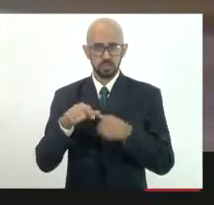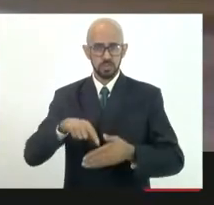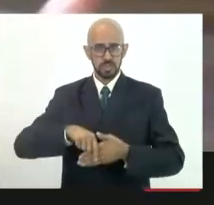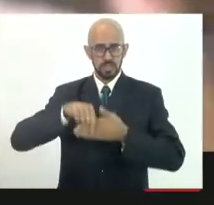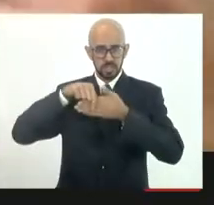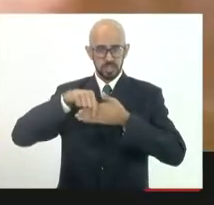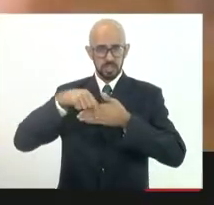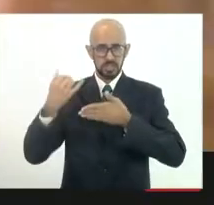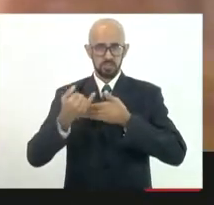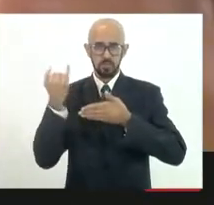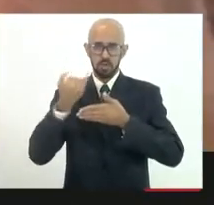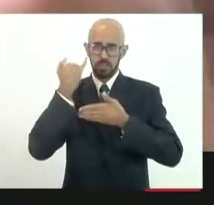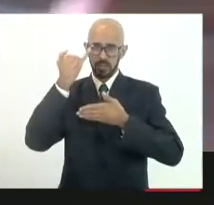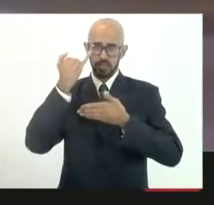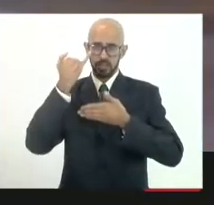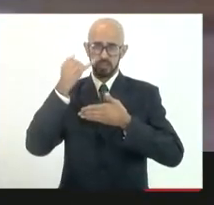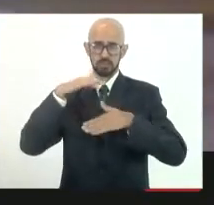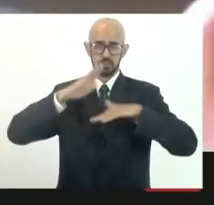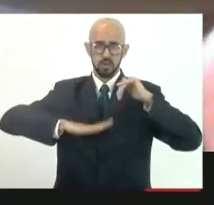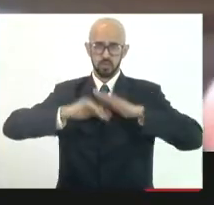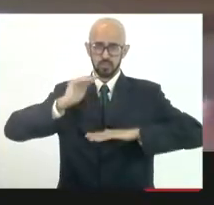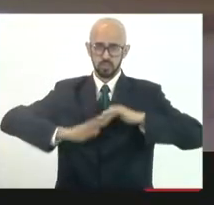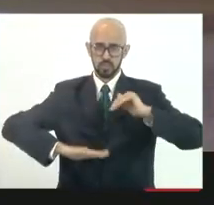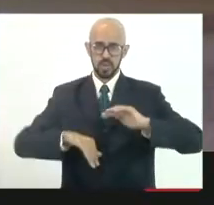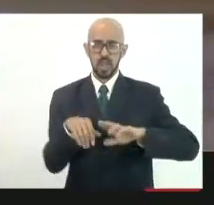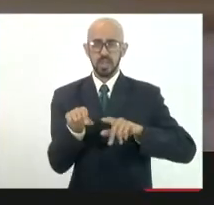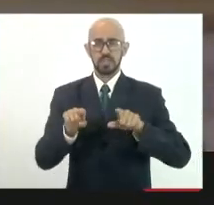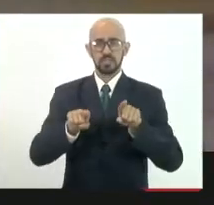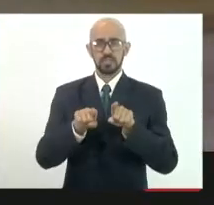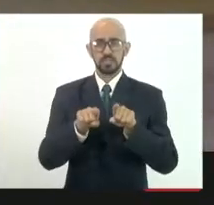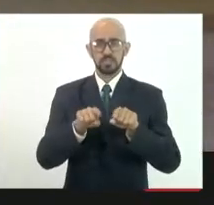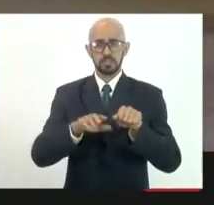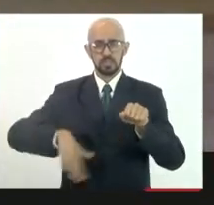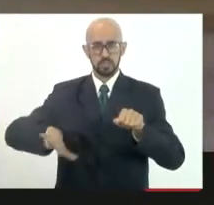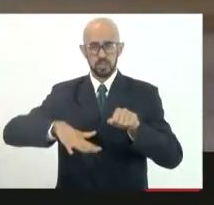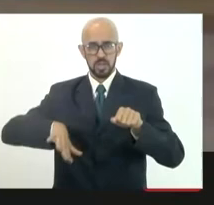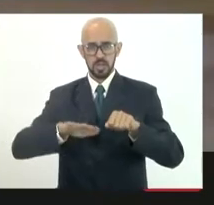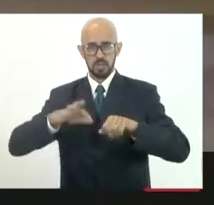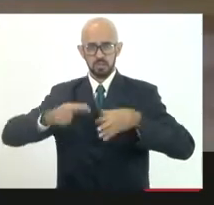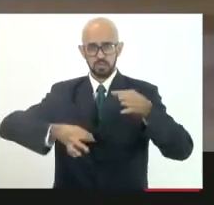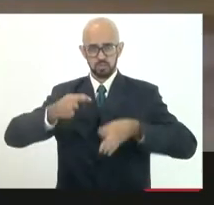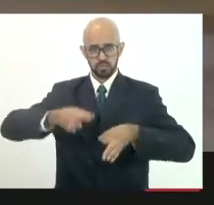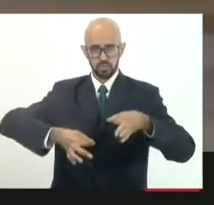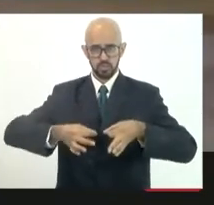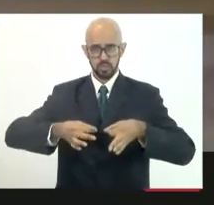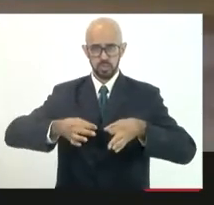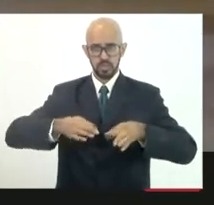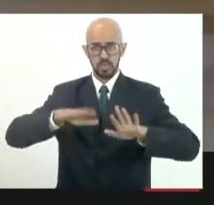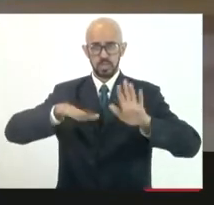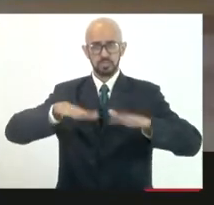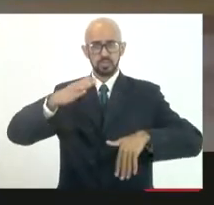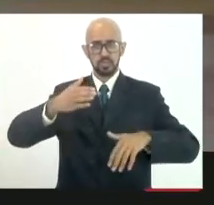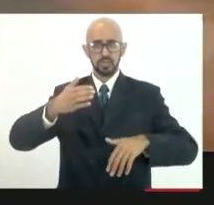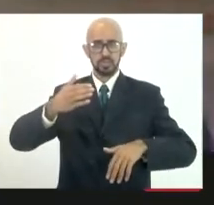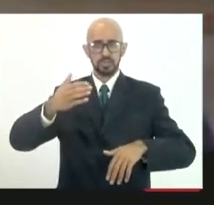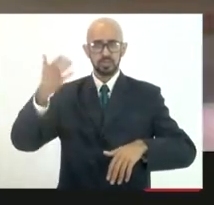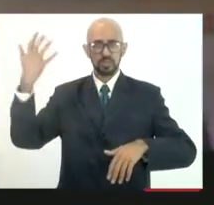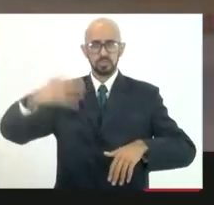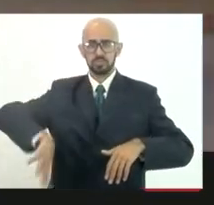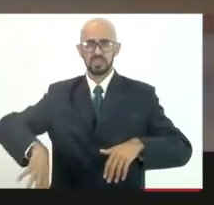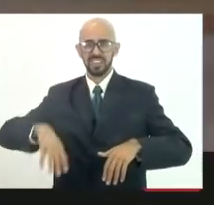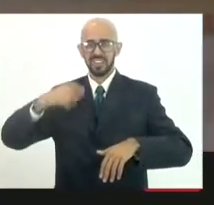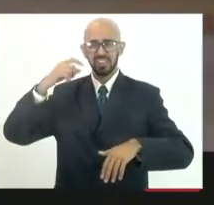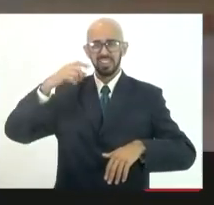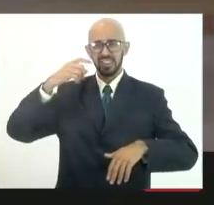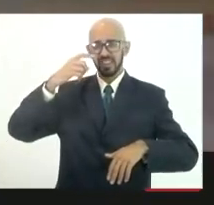autoridades importantes, profissionais do campo do sistema de justiça, muitas vezes sequer tinham ideia de